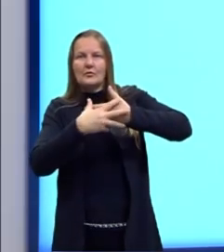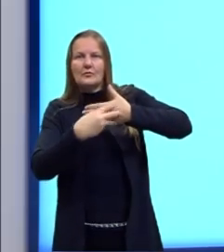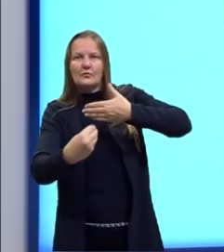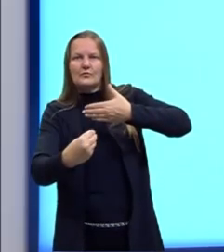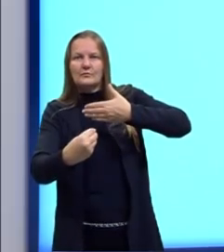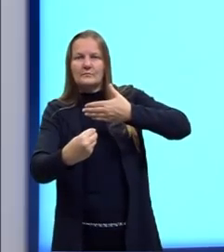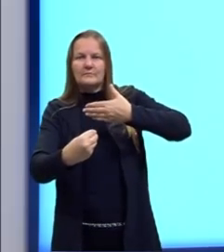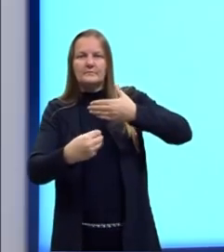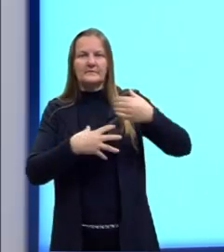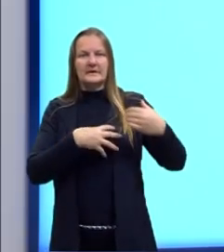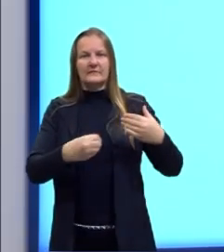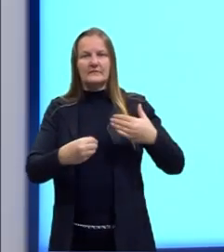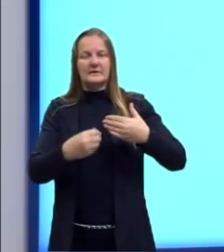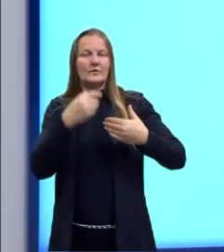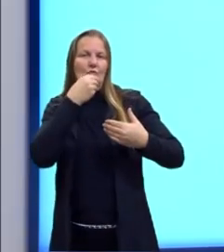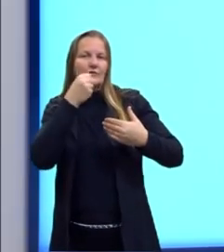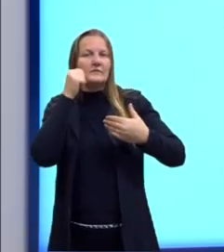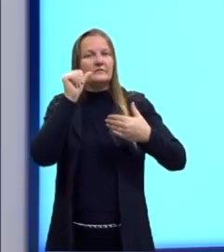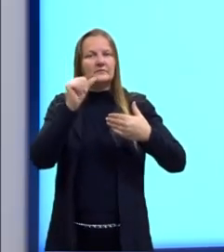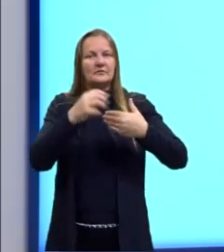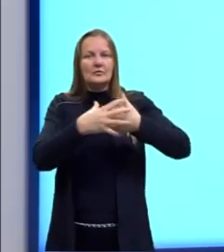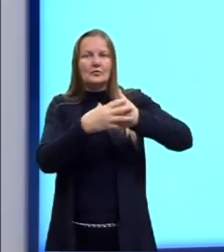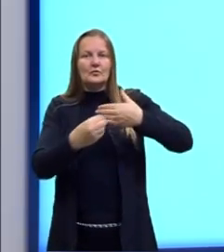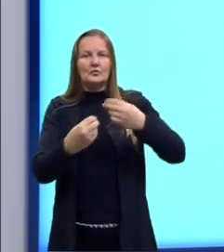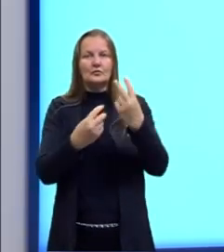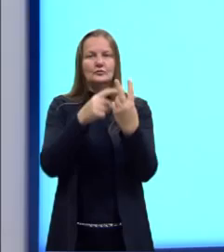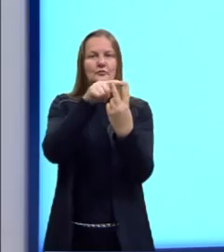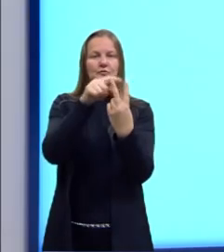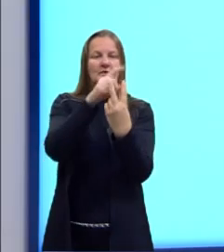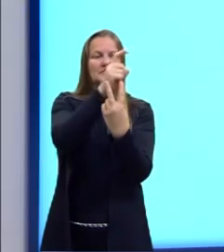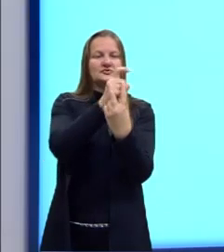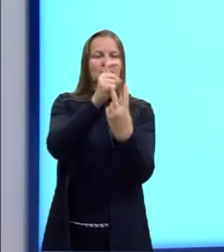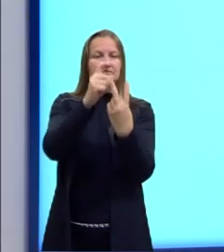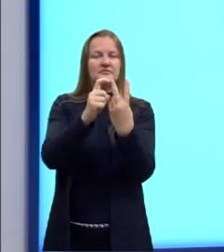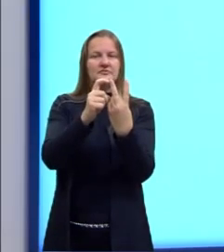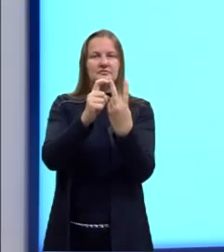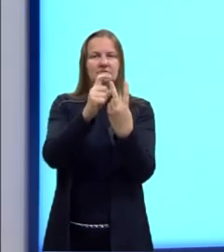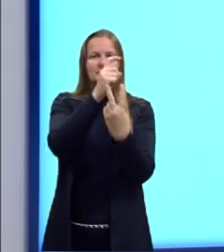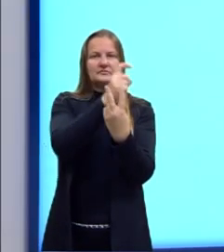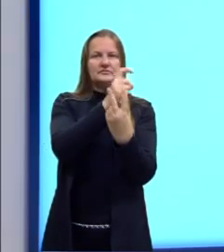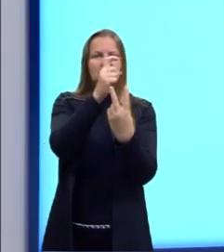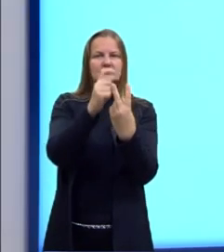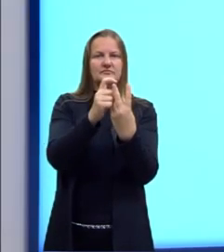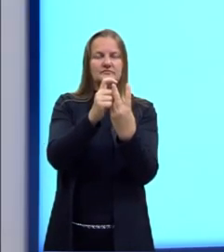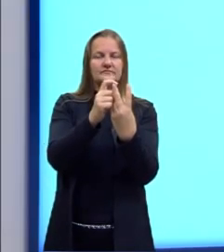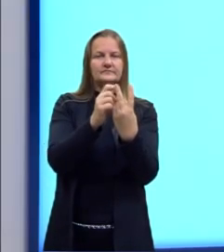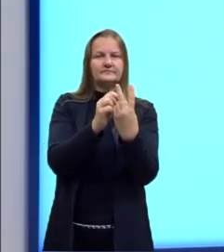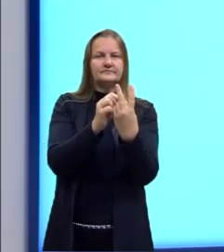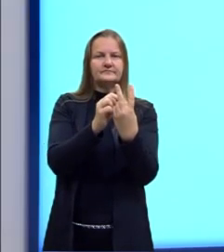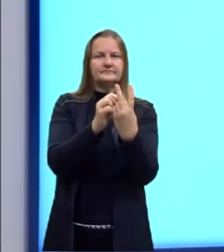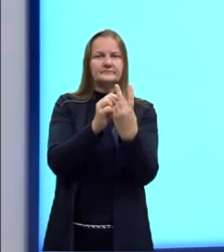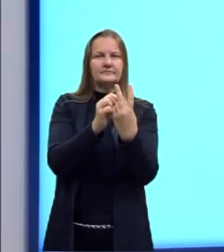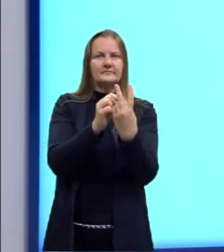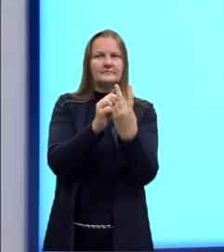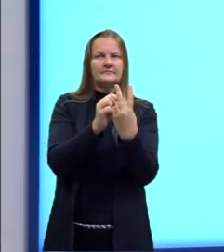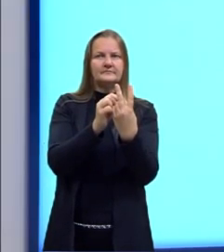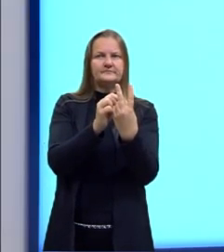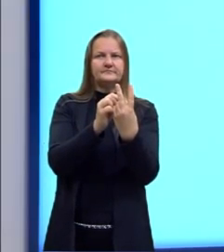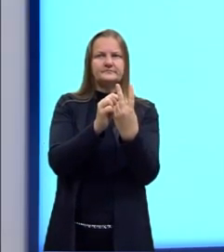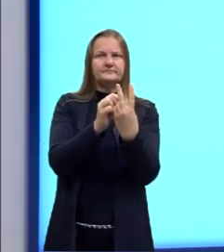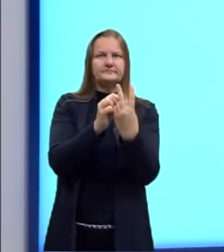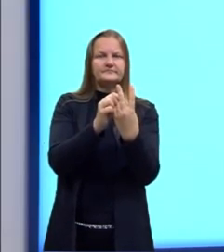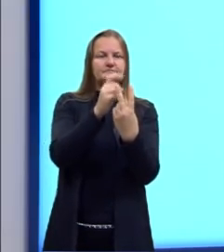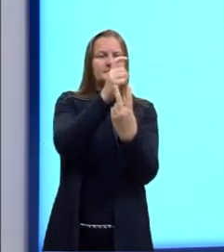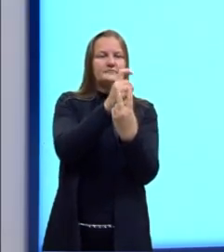geração para o seu filho ou filha um dos dois cromossomos Paris um dos dois pares de cromossomos a